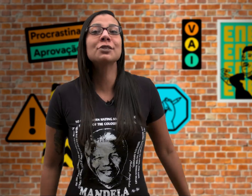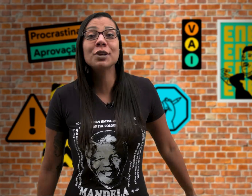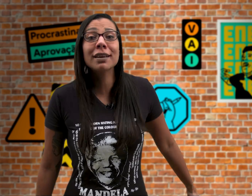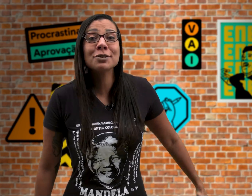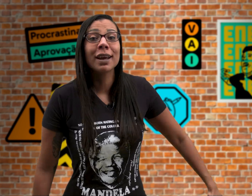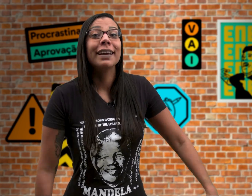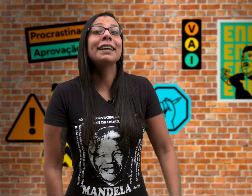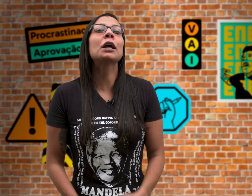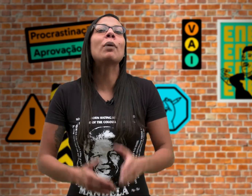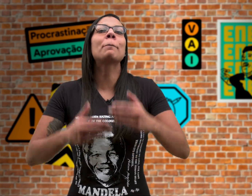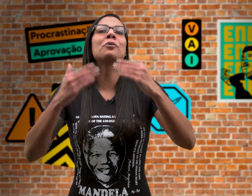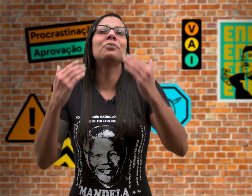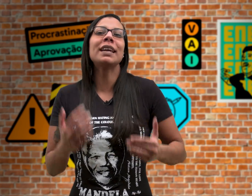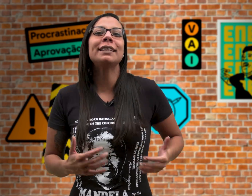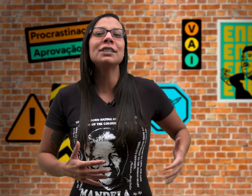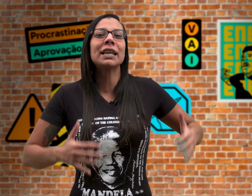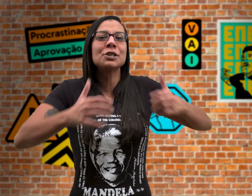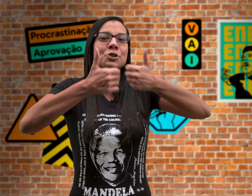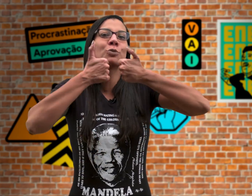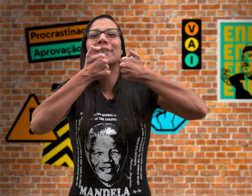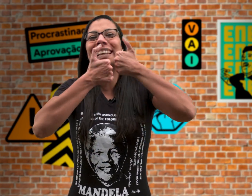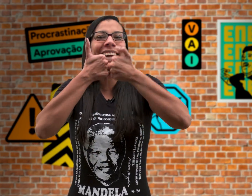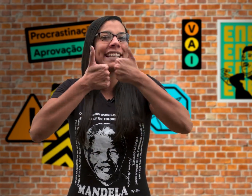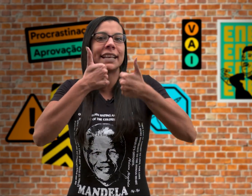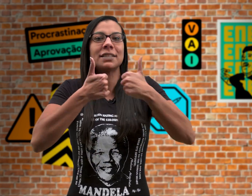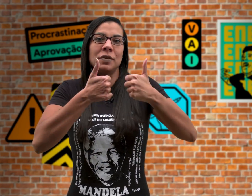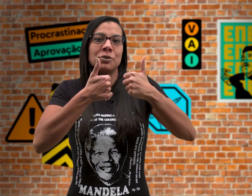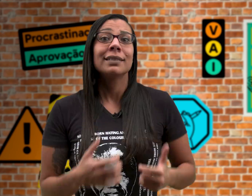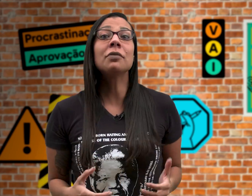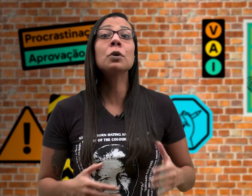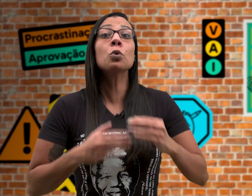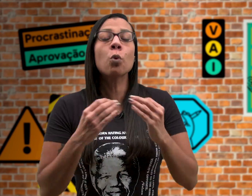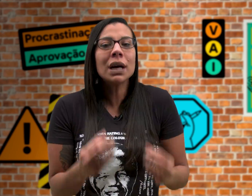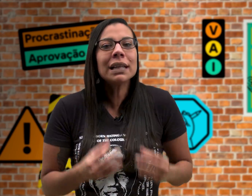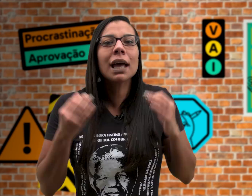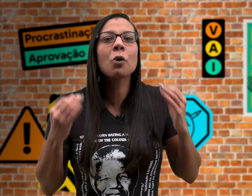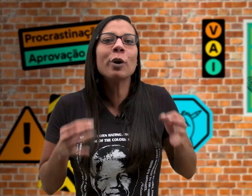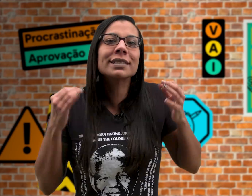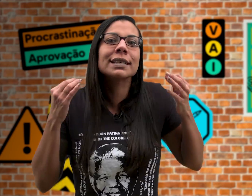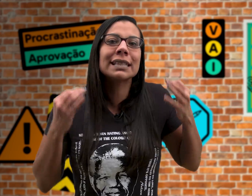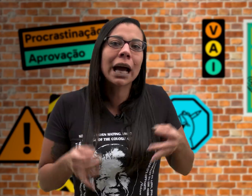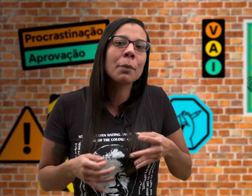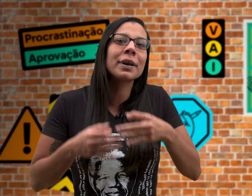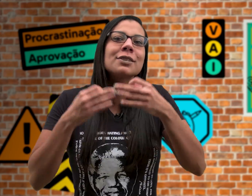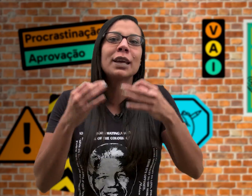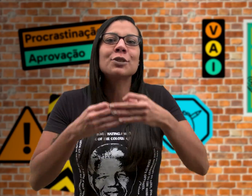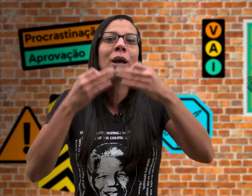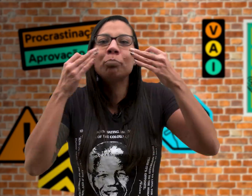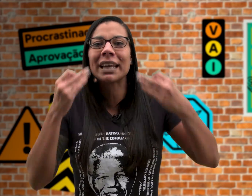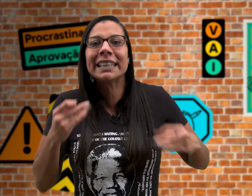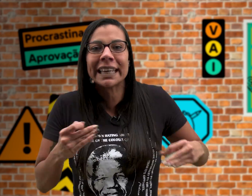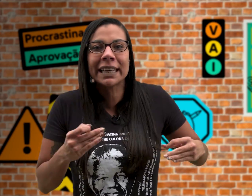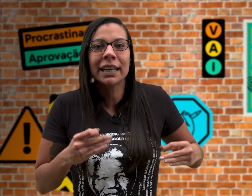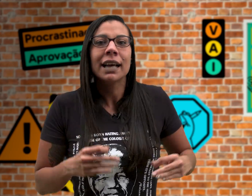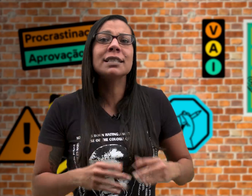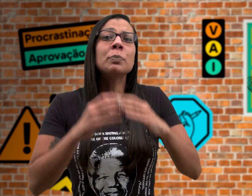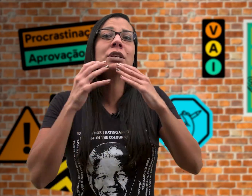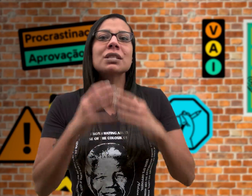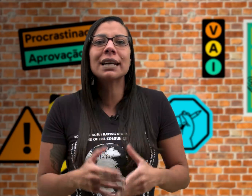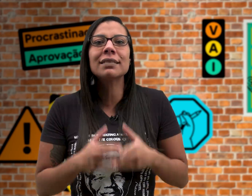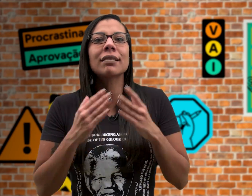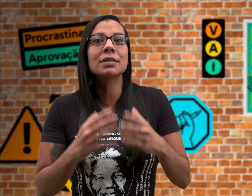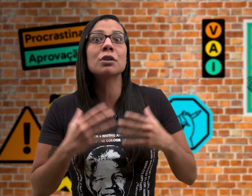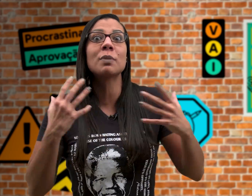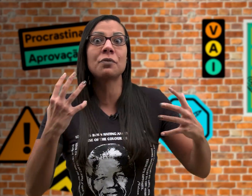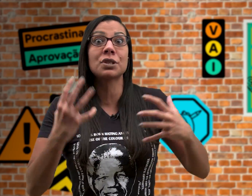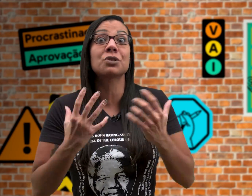Curtiu essas dicas? Então aproveite e deixe um like nesse vídeo. Tá vendo quanta coisa dá pra gente aprender se